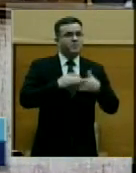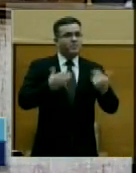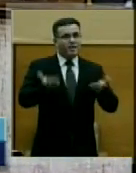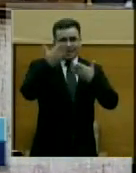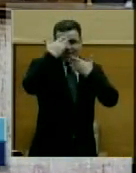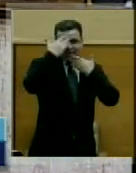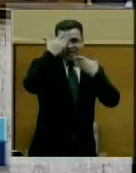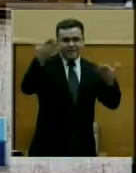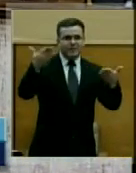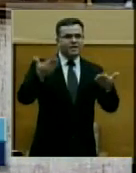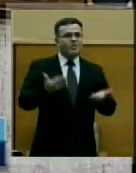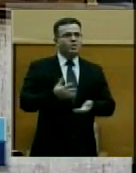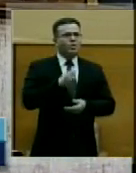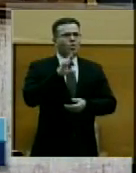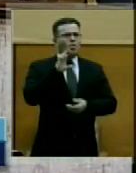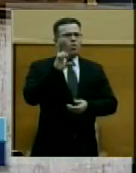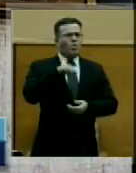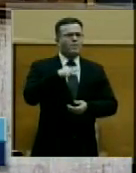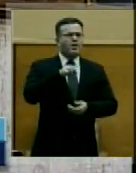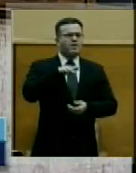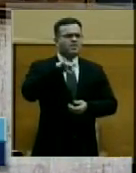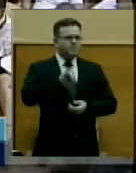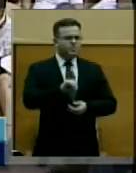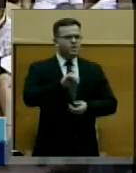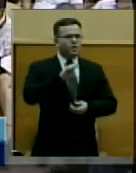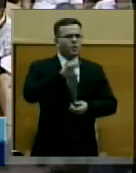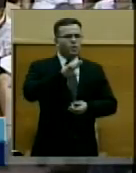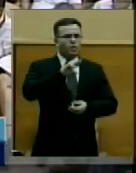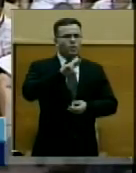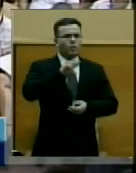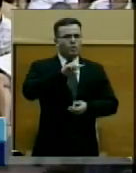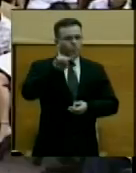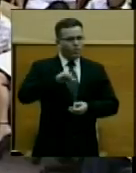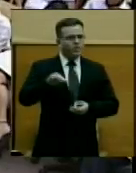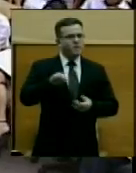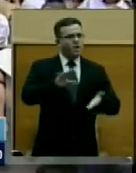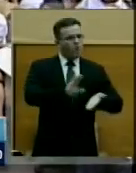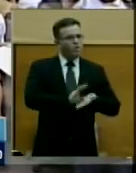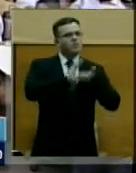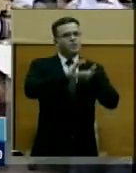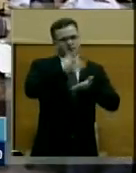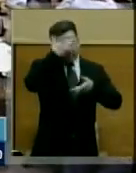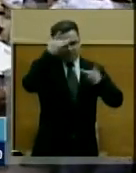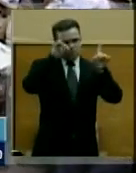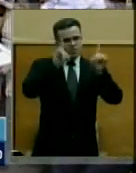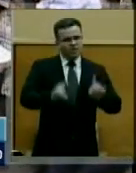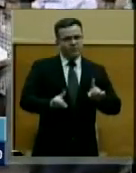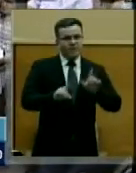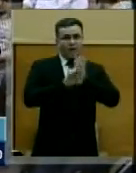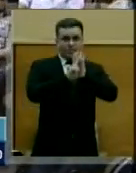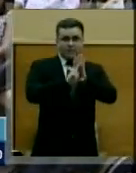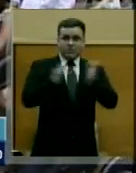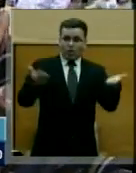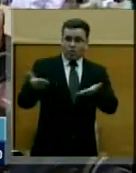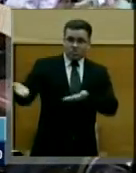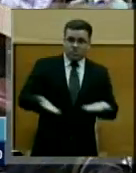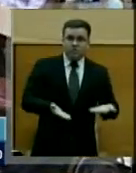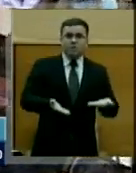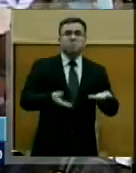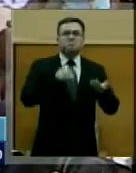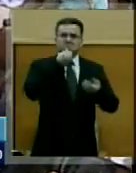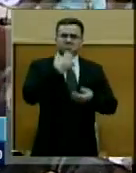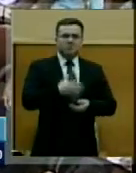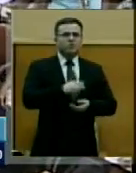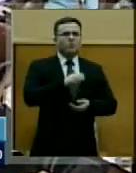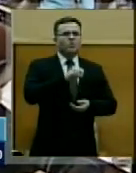Agradecer a presença do senhor Ronaldo Feitosa da Cruz, que é representando o Conselho Estadual da Pessoa com Deficiência. Ao senhor Leonel